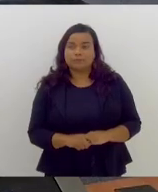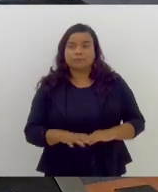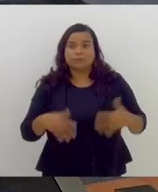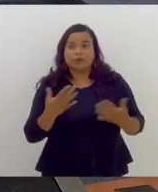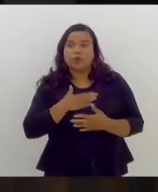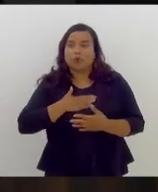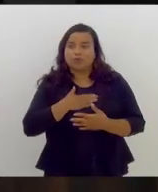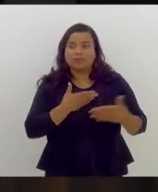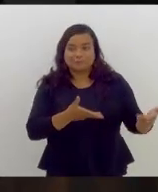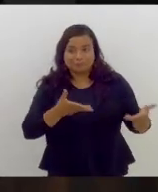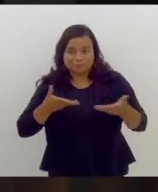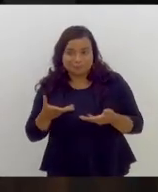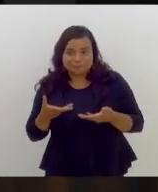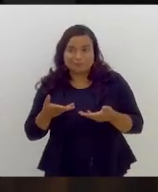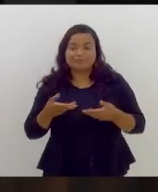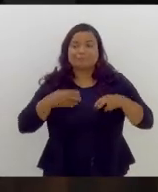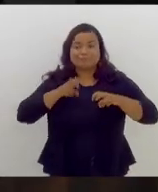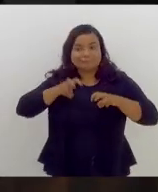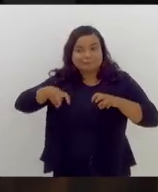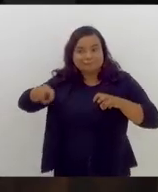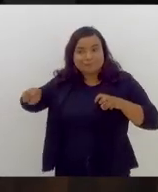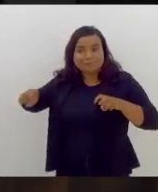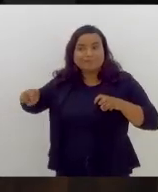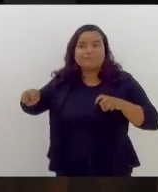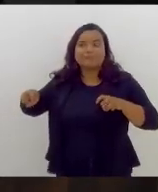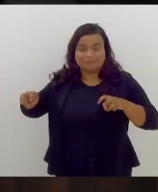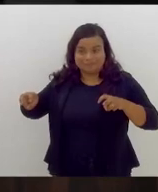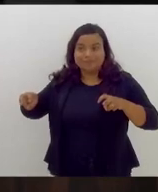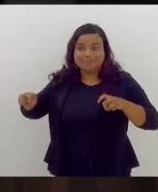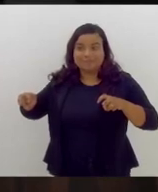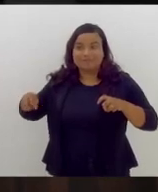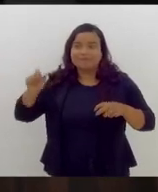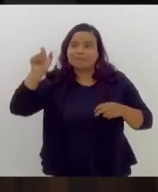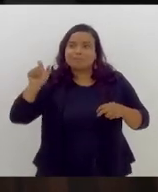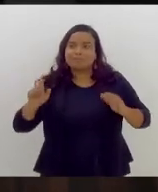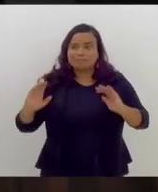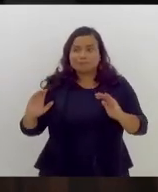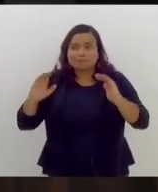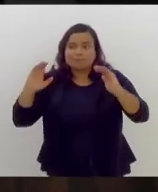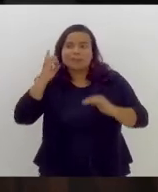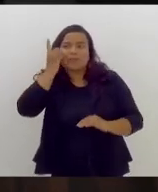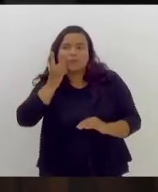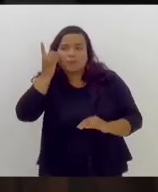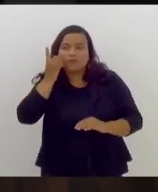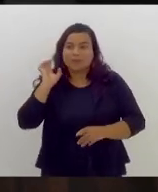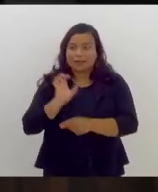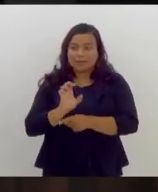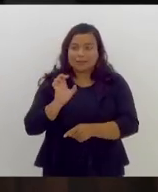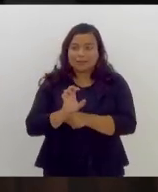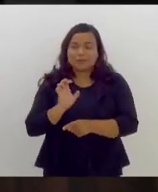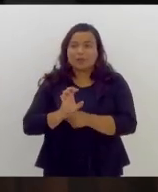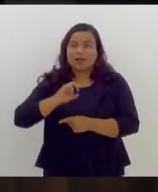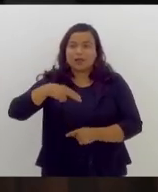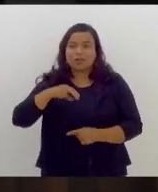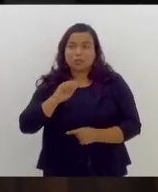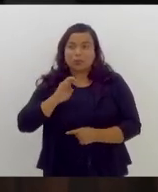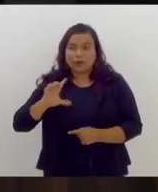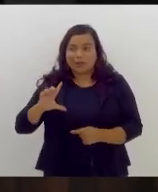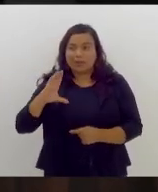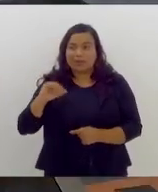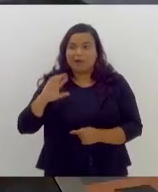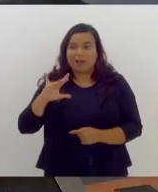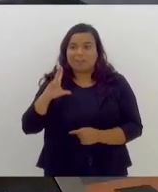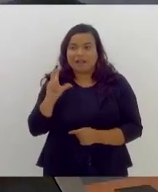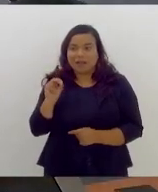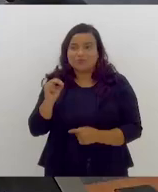Gostaria de convidar para compor a mesa o senhor excelentíssimo deputado estadual Noel de Carvalho.